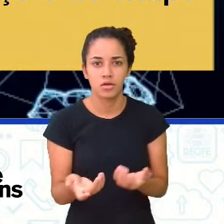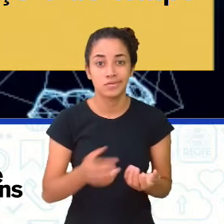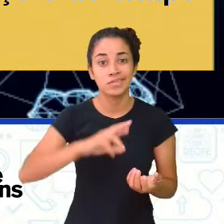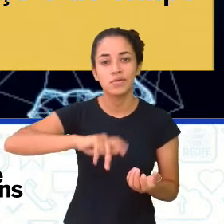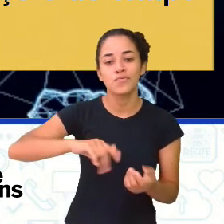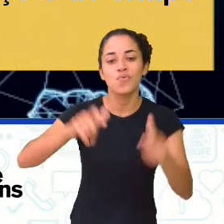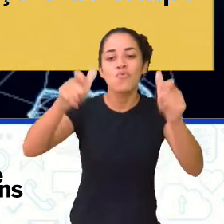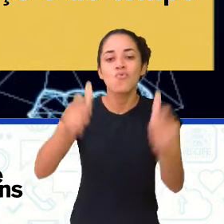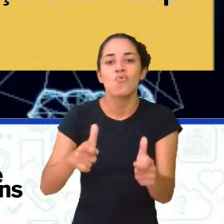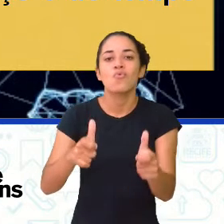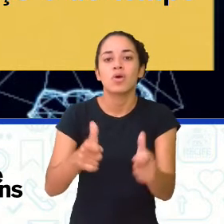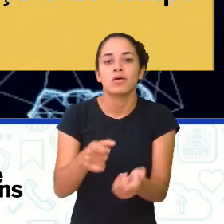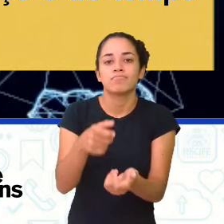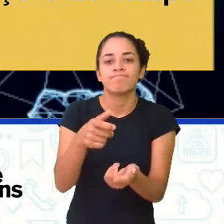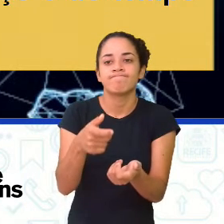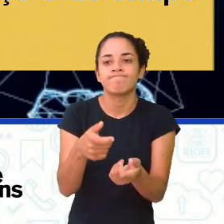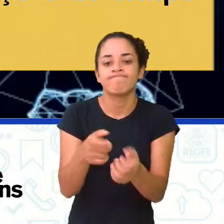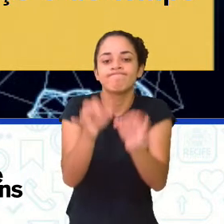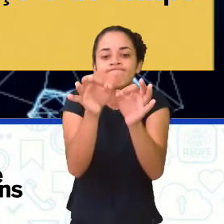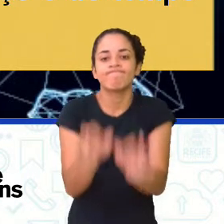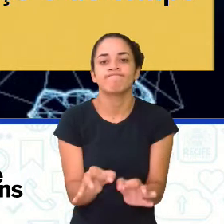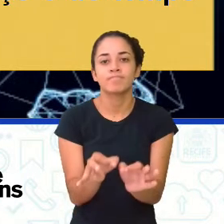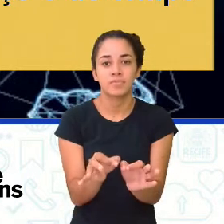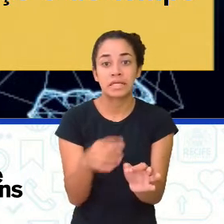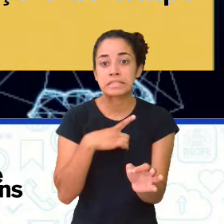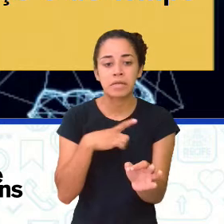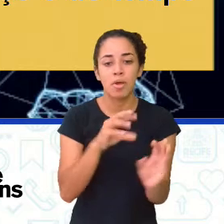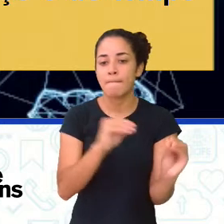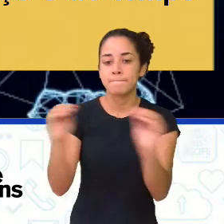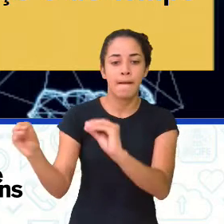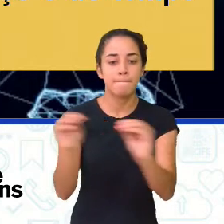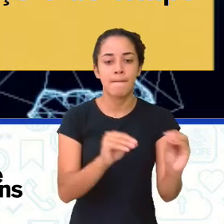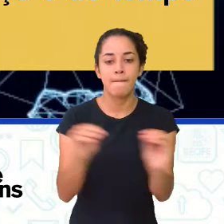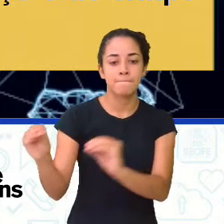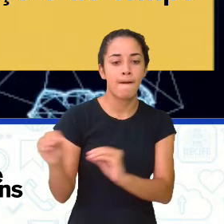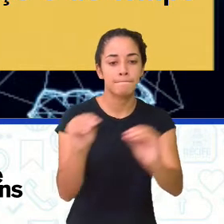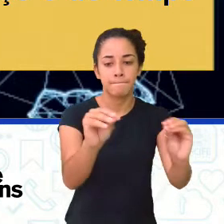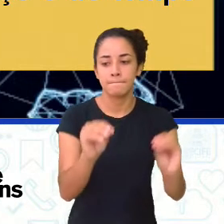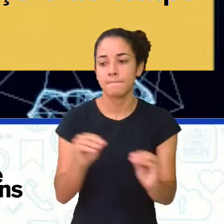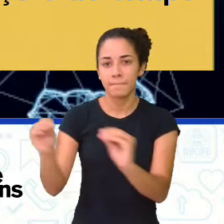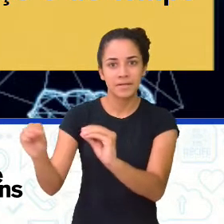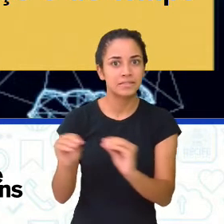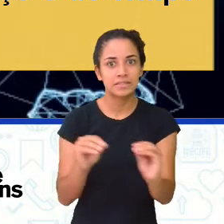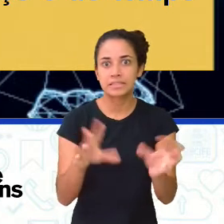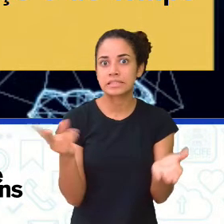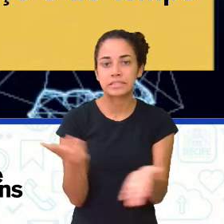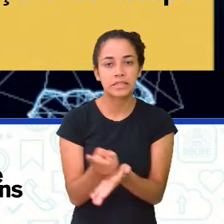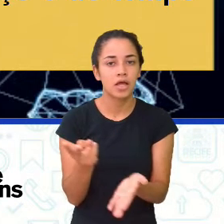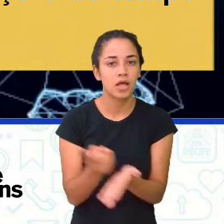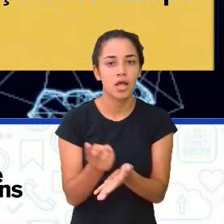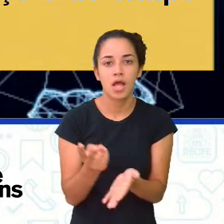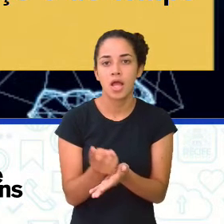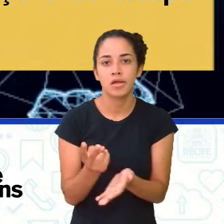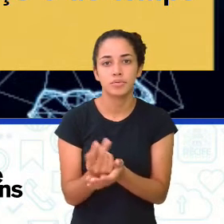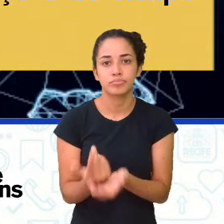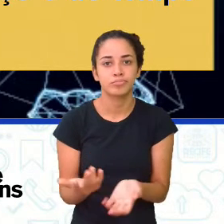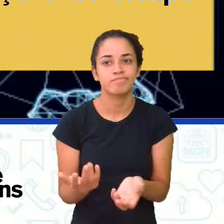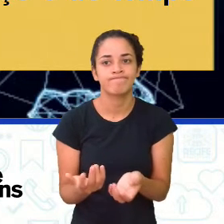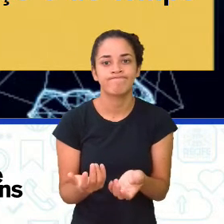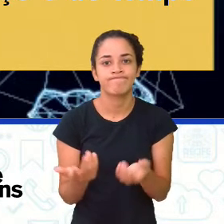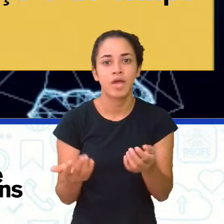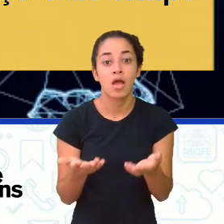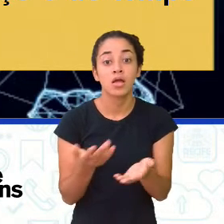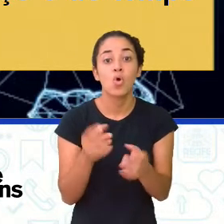lugar fixo para o ser humano, ele sempre saía se deslocando, deixando